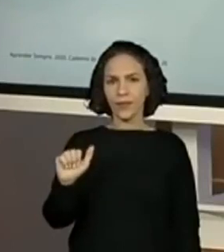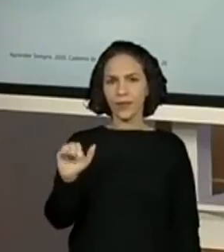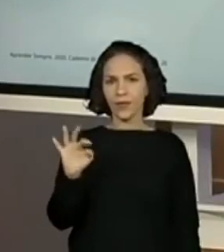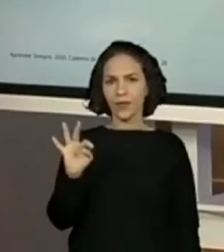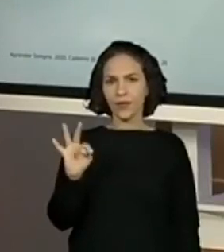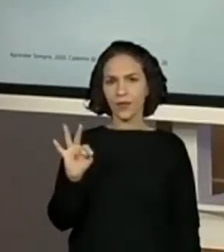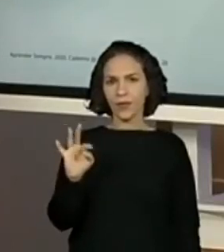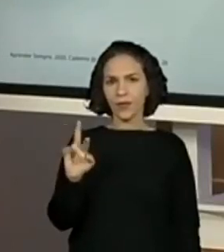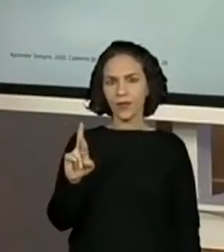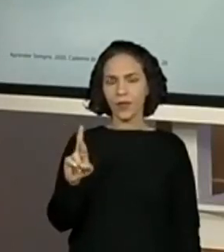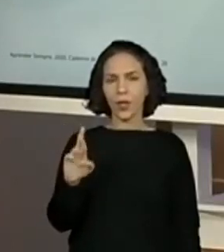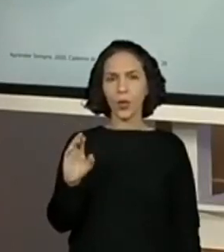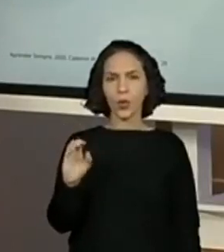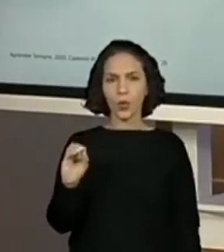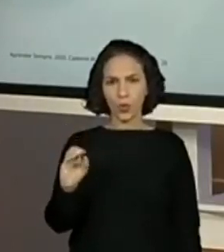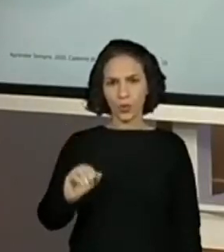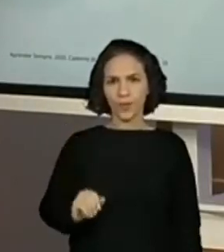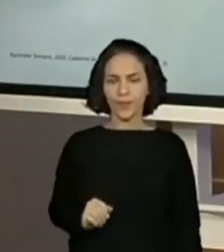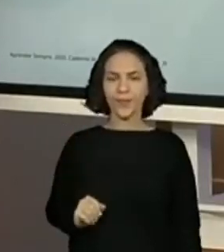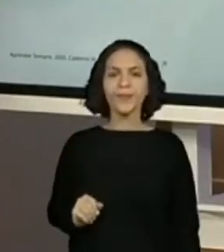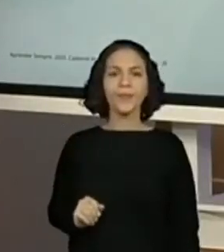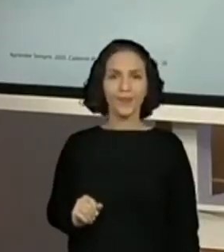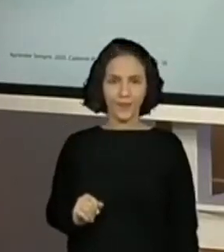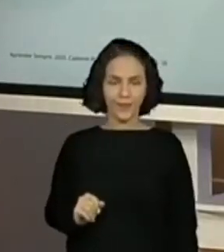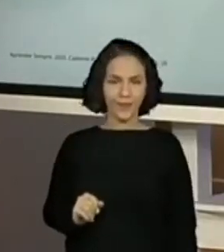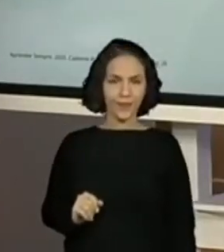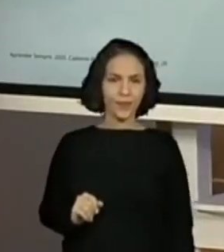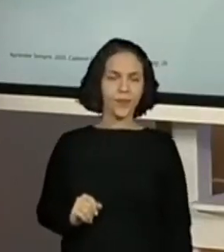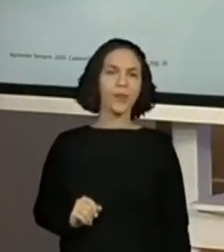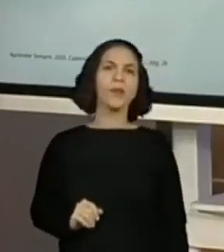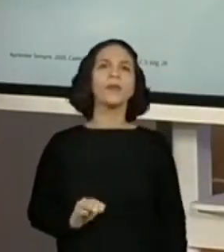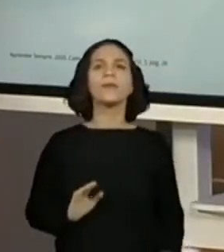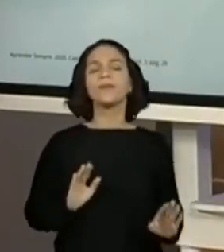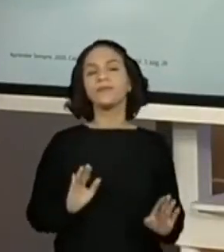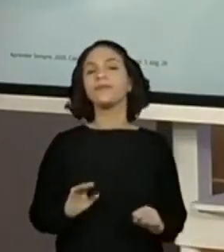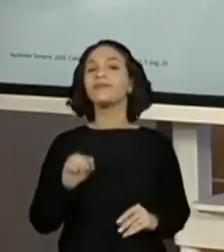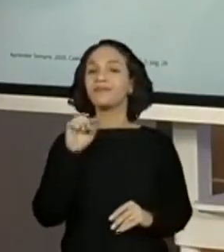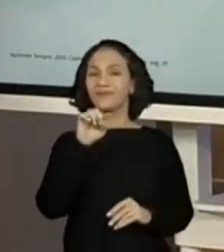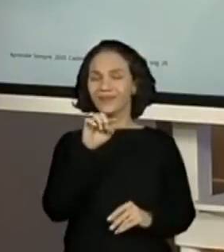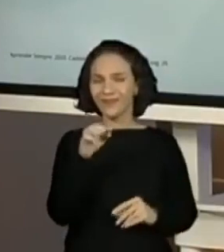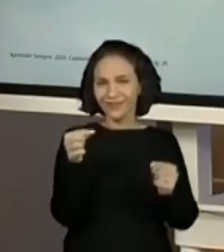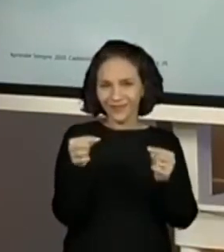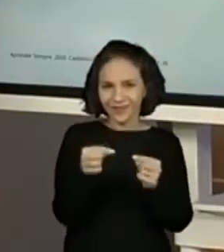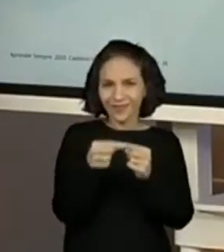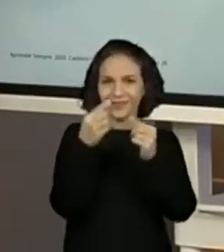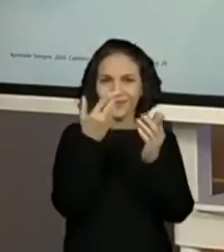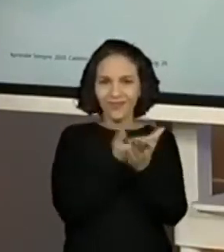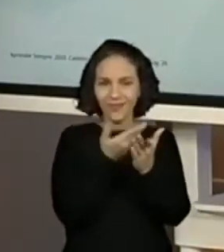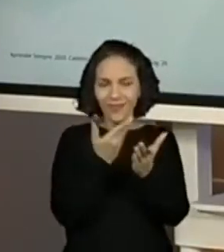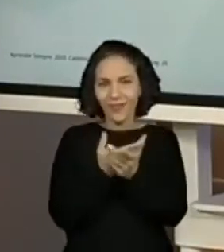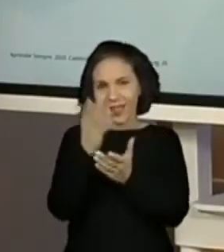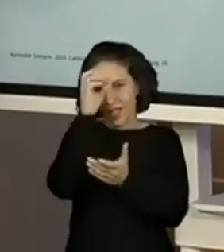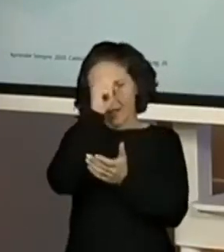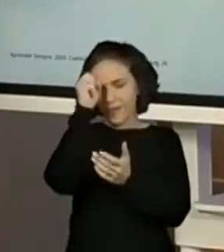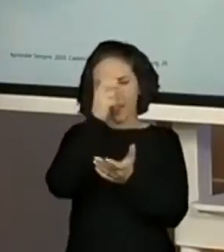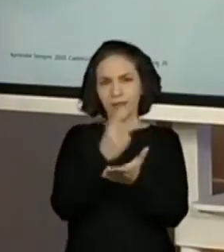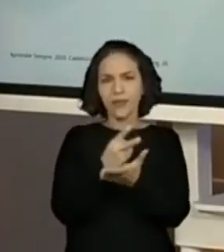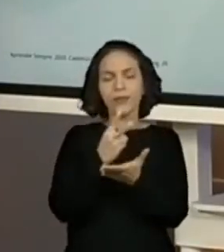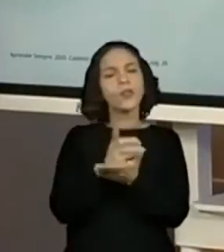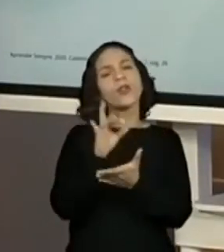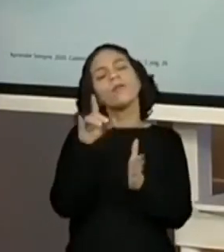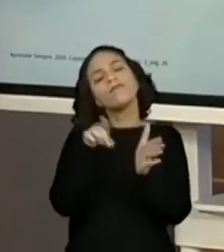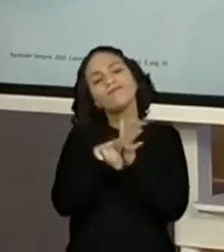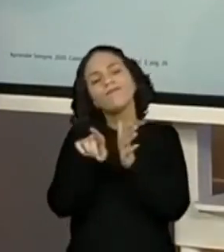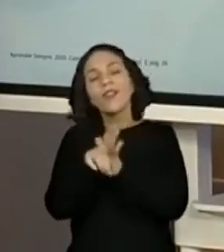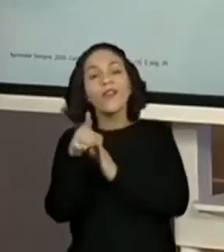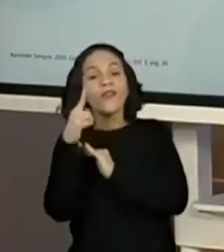aula prevista lá no Aprender Sempre estava mais como um levantamento dos conhecimentos dos nossos alunos sobre a escrita de números, tudo